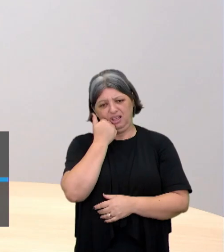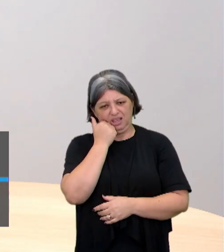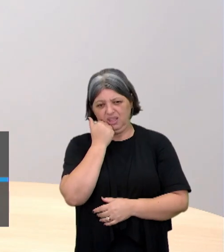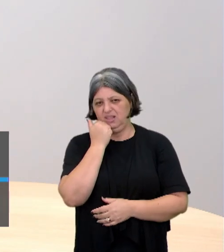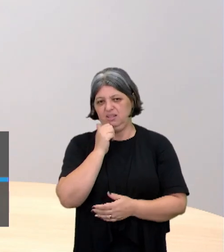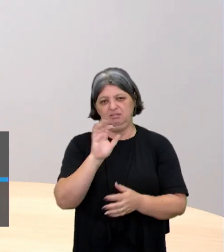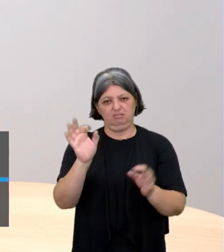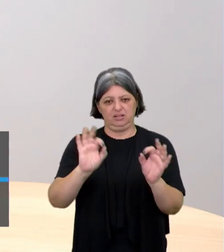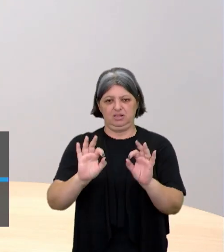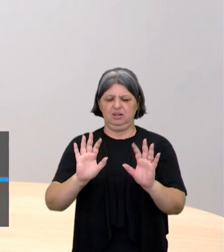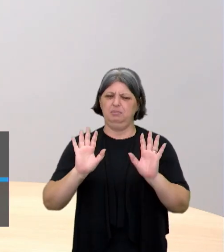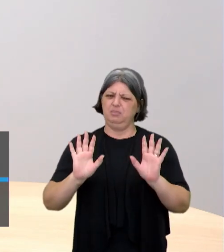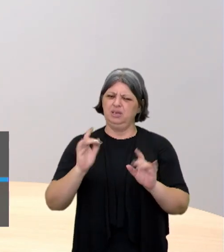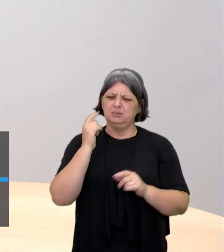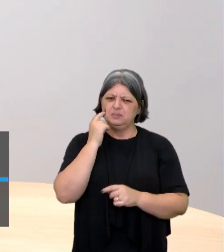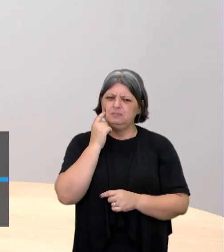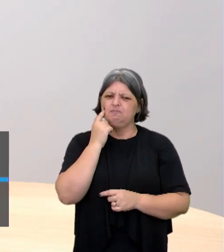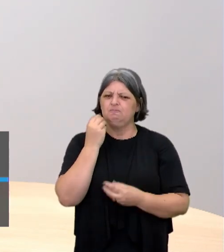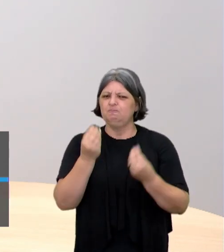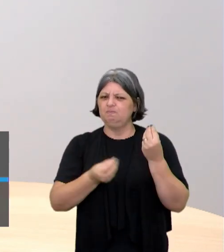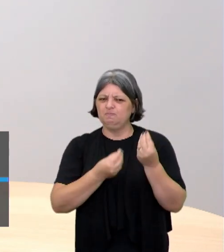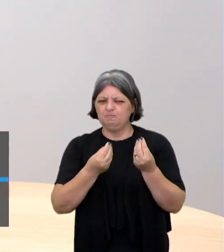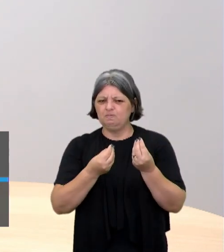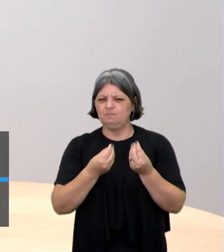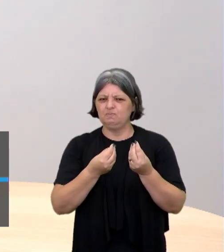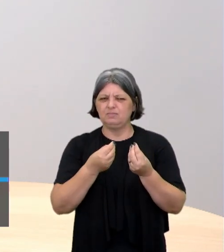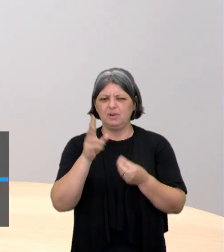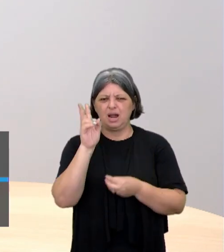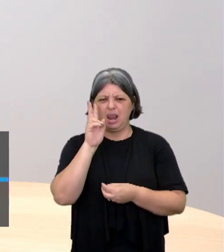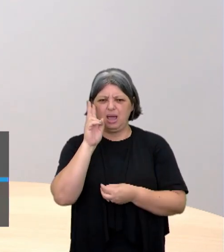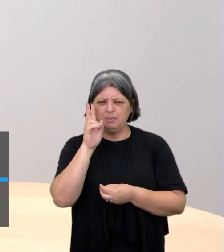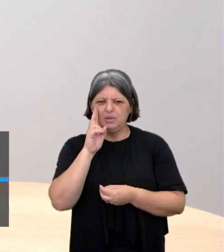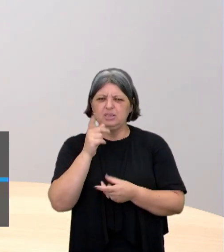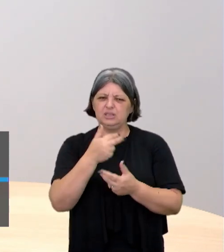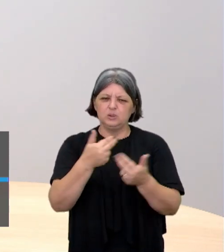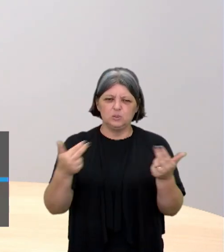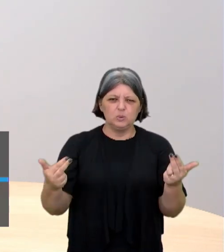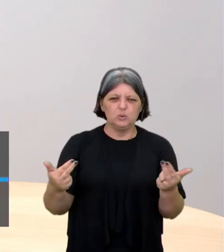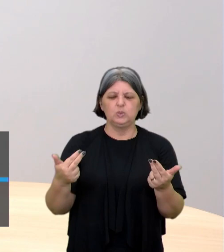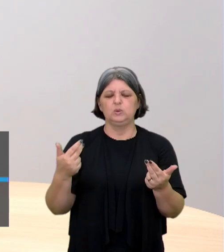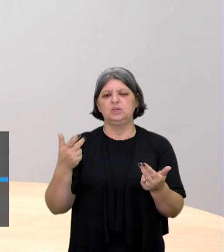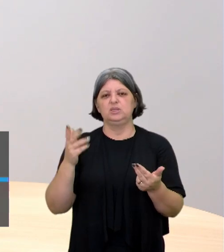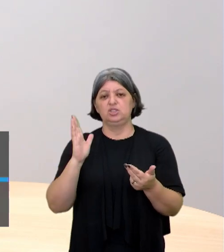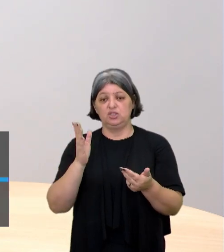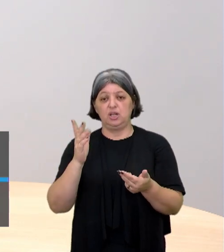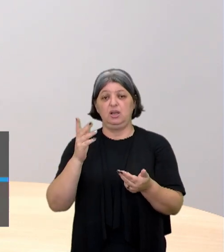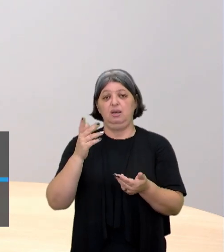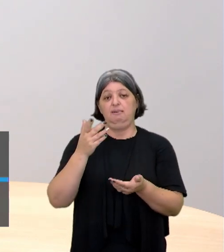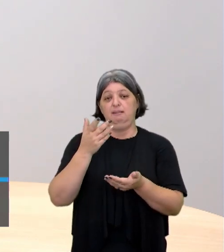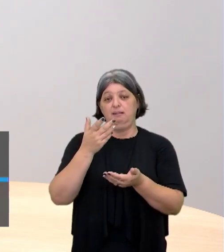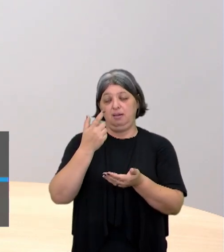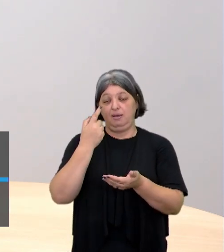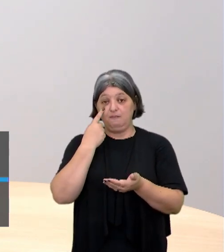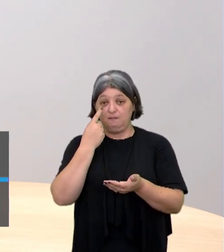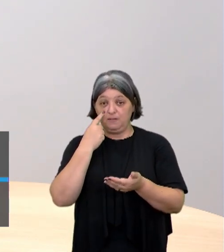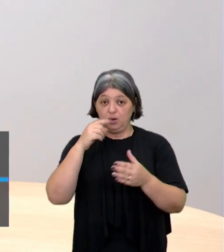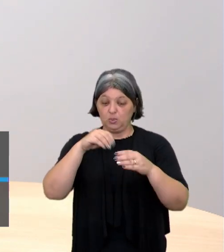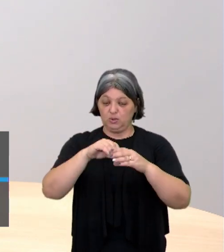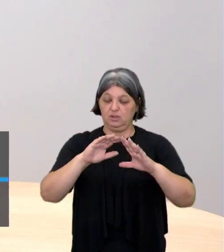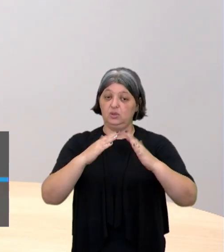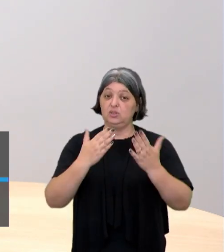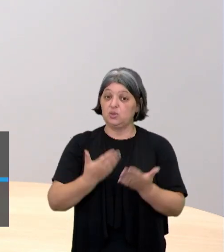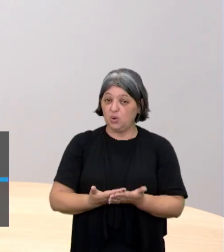mas puxando aí pelo fio da memória de vocês, as coisas que vocês já viram na escola, será